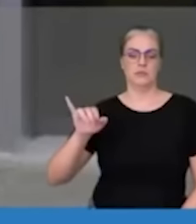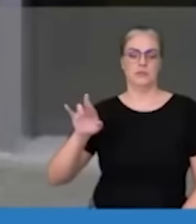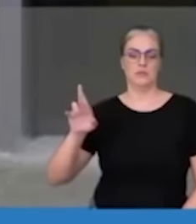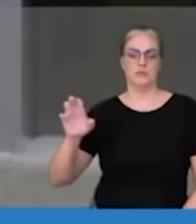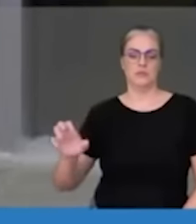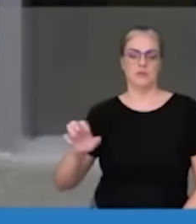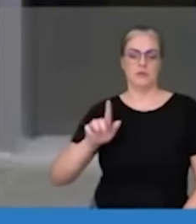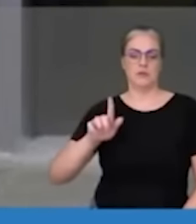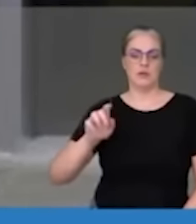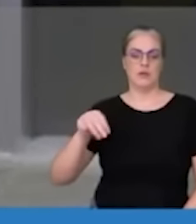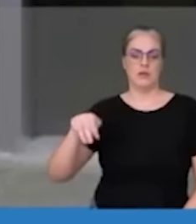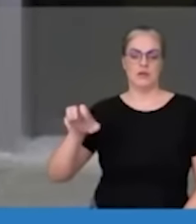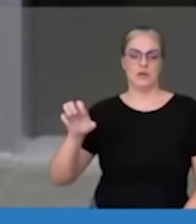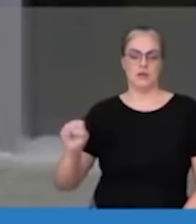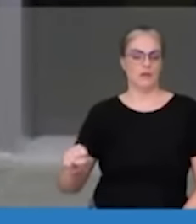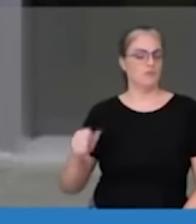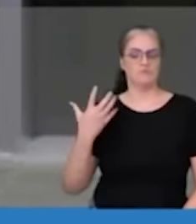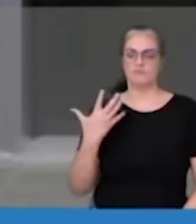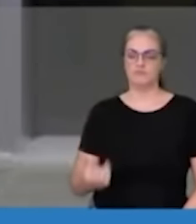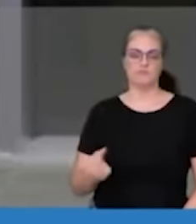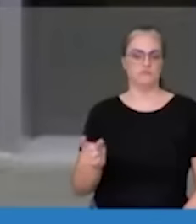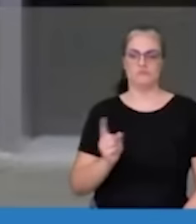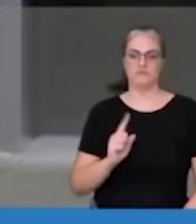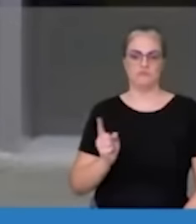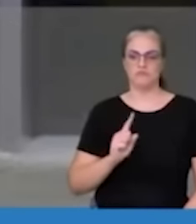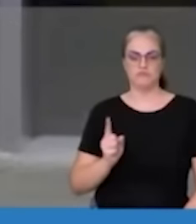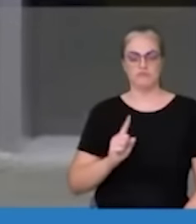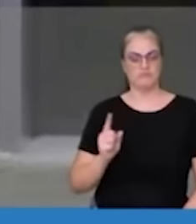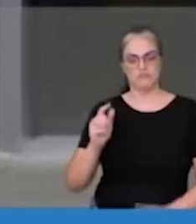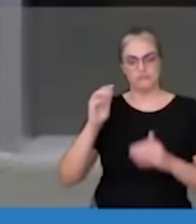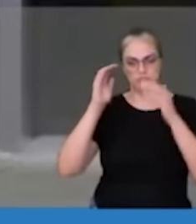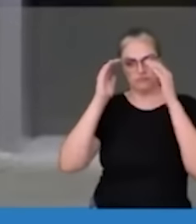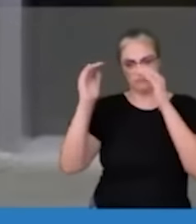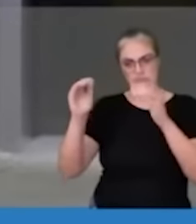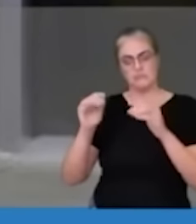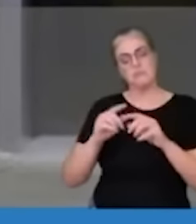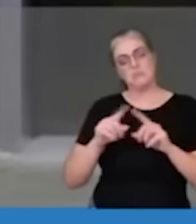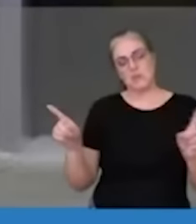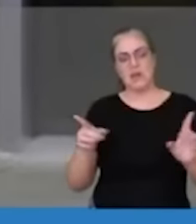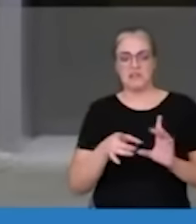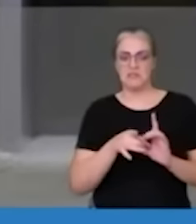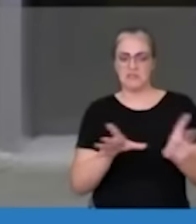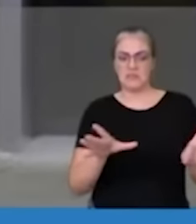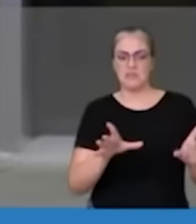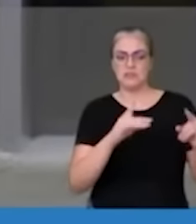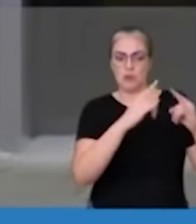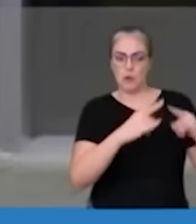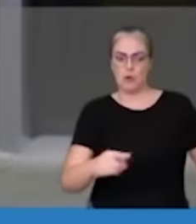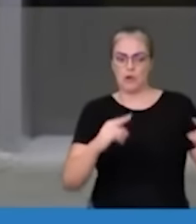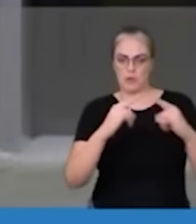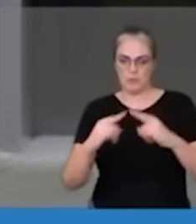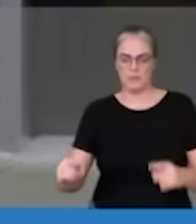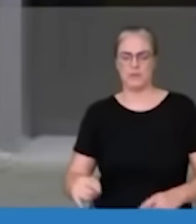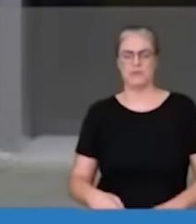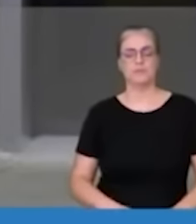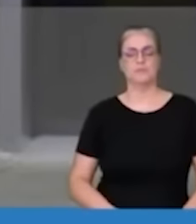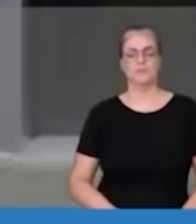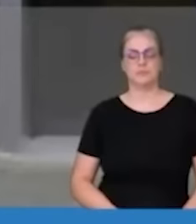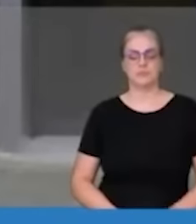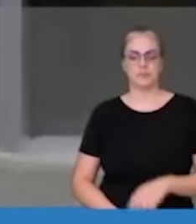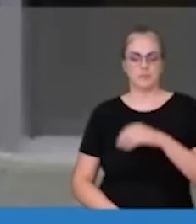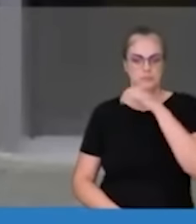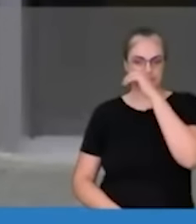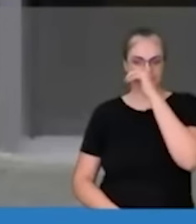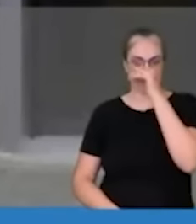a botar a tropa, embora ele tenha mantido os acampamentos lá. O que aconteceu? Eles